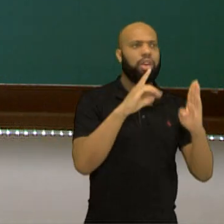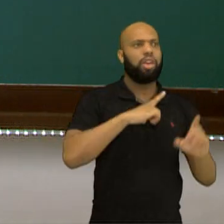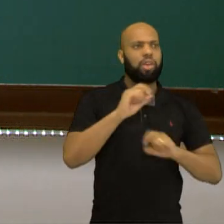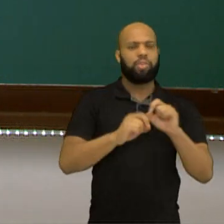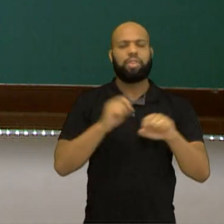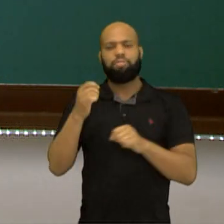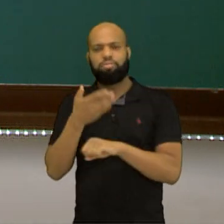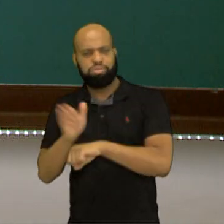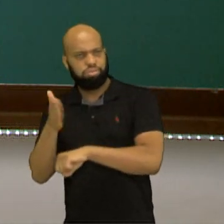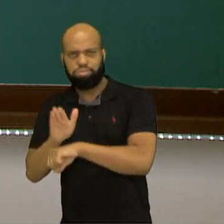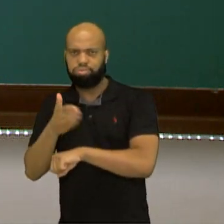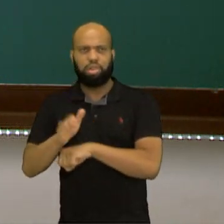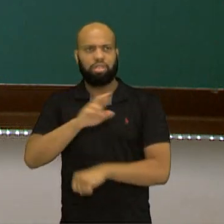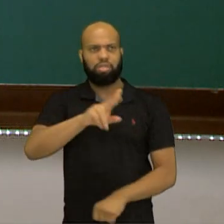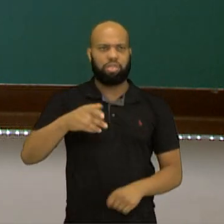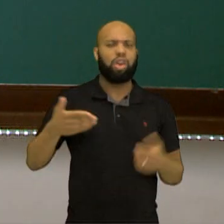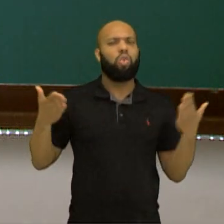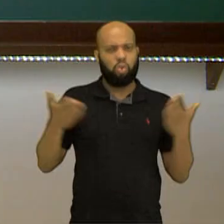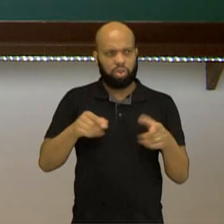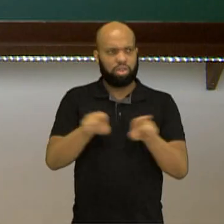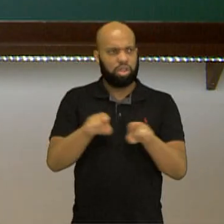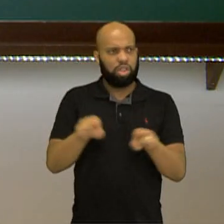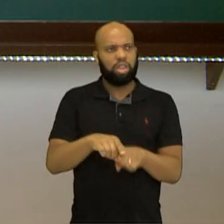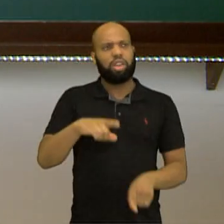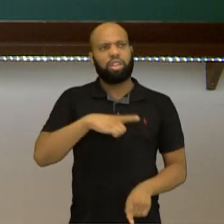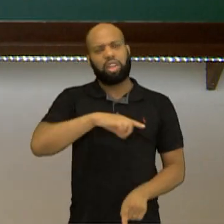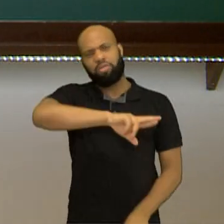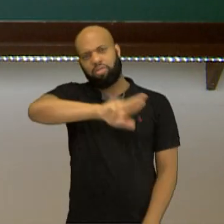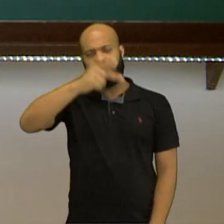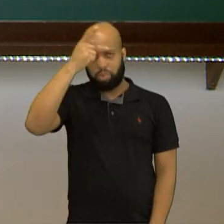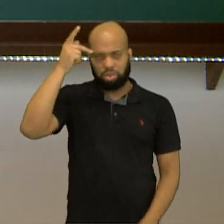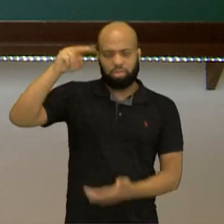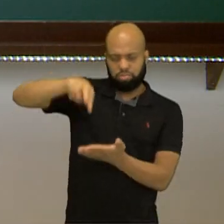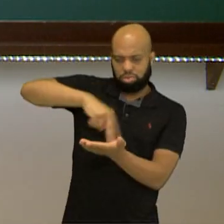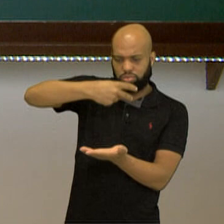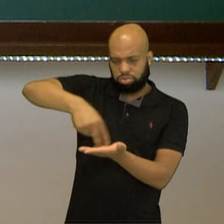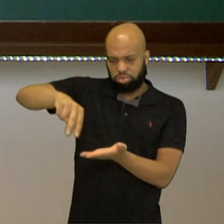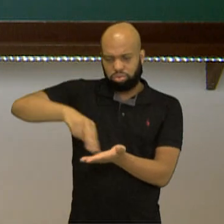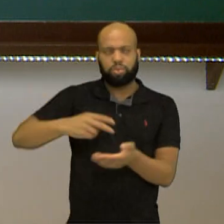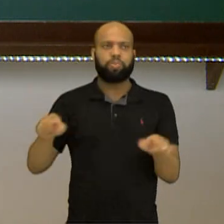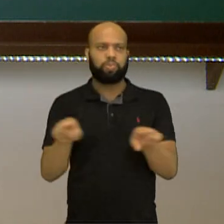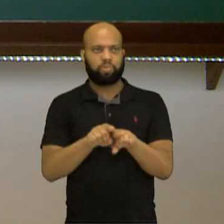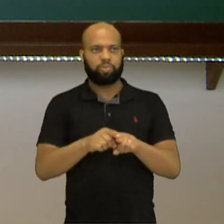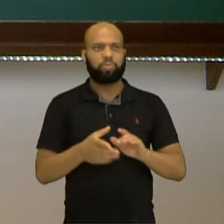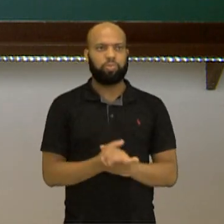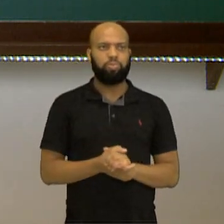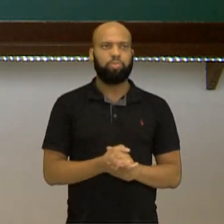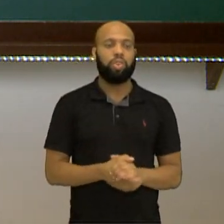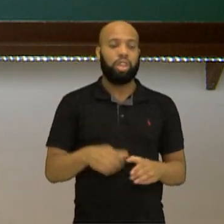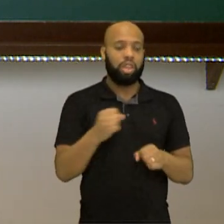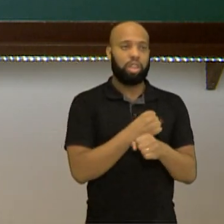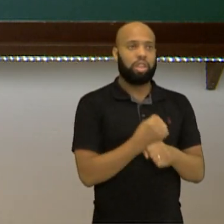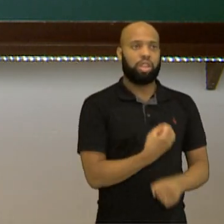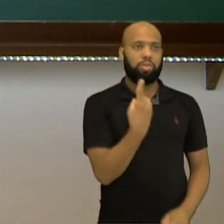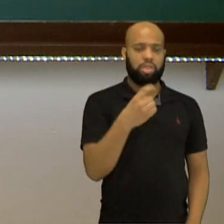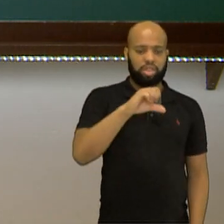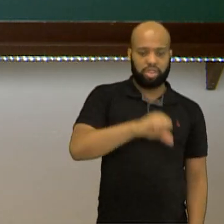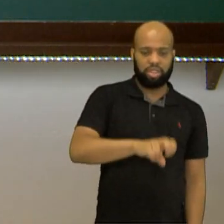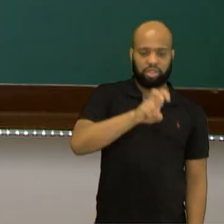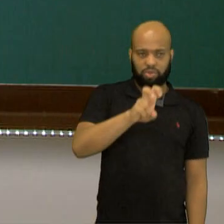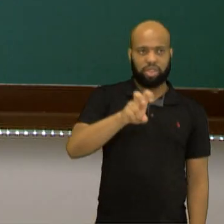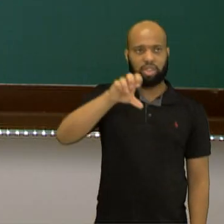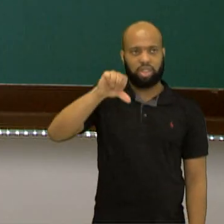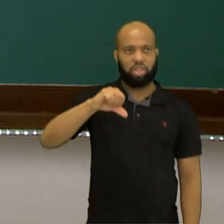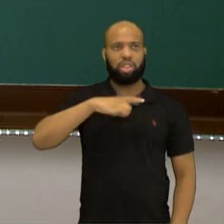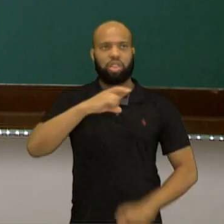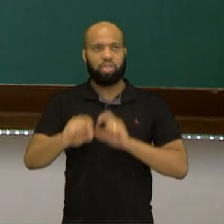muito praticado. E até hoje a gente encontra muitos resquícios de skate em vários lugares. Em 59, voltando um pouquinho